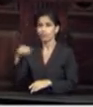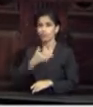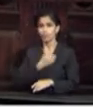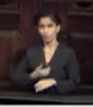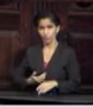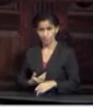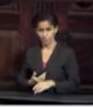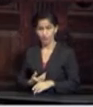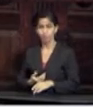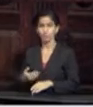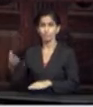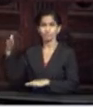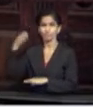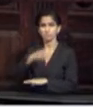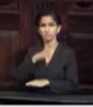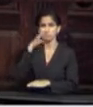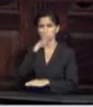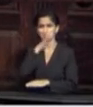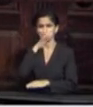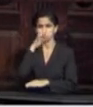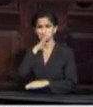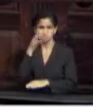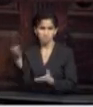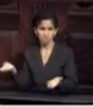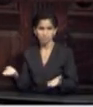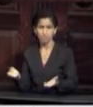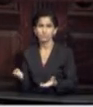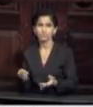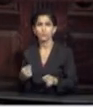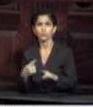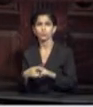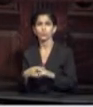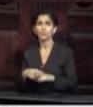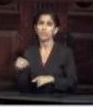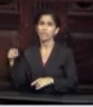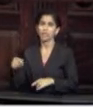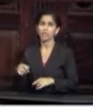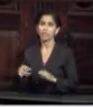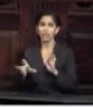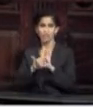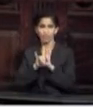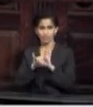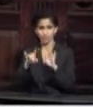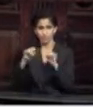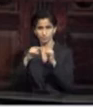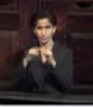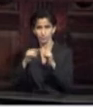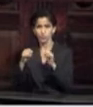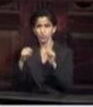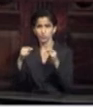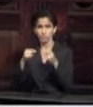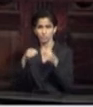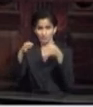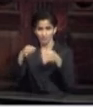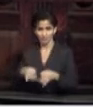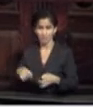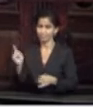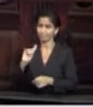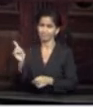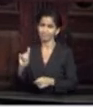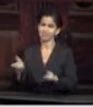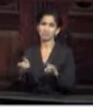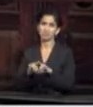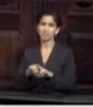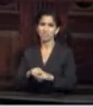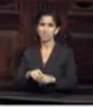Janeiro. O governo federal não tem competência legal, muito menos moral, para intervir no